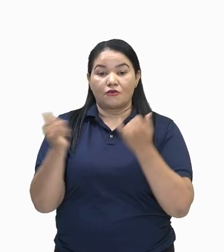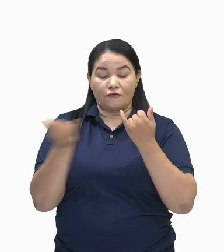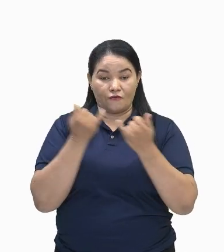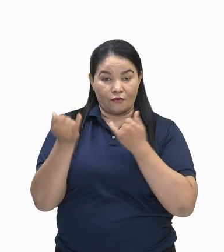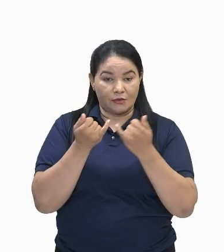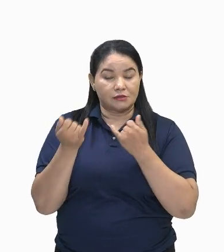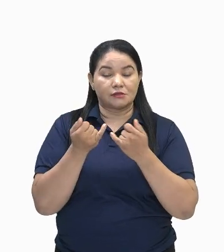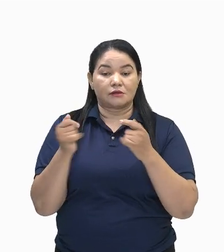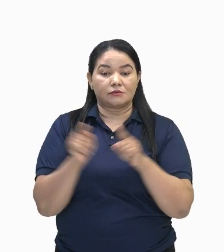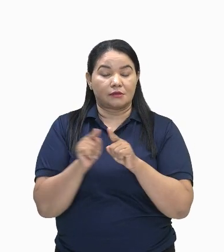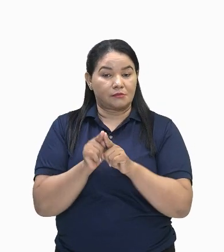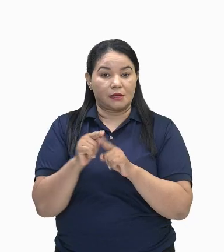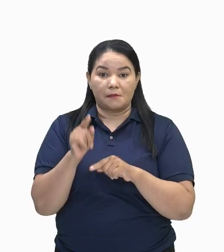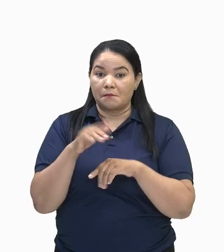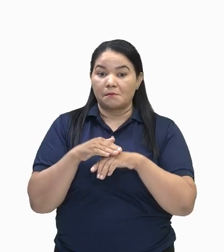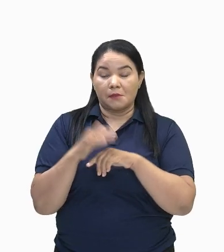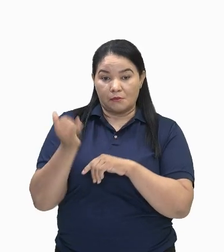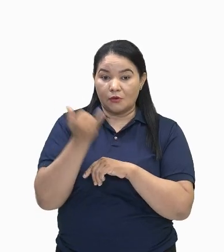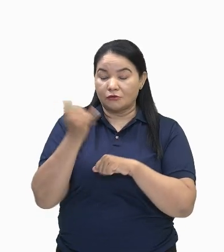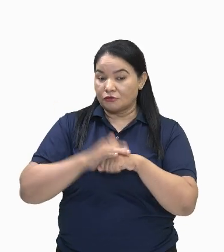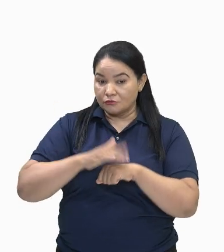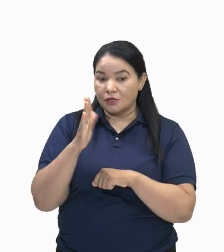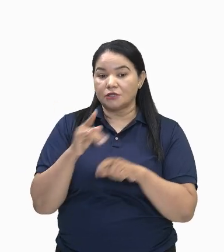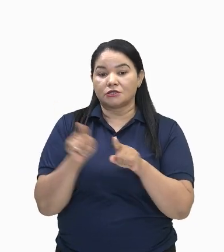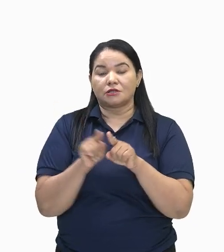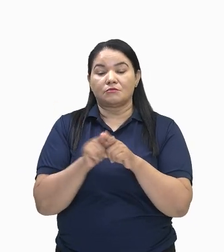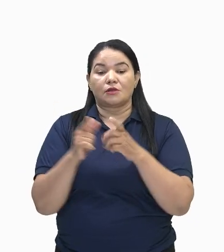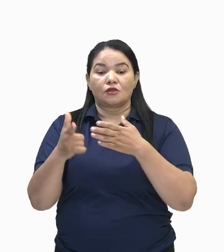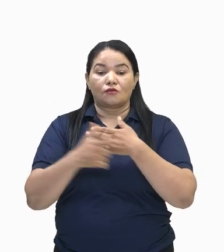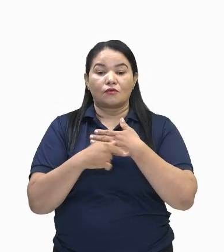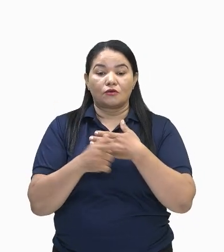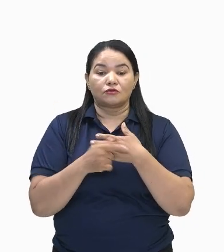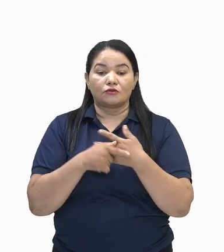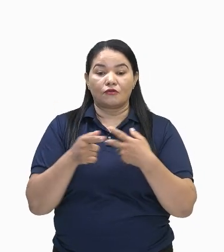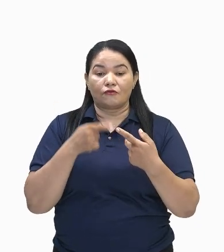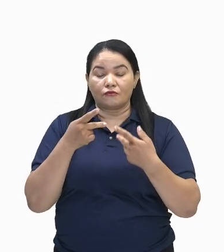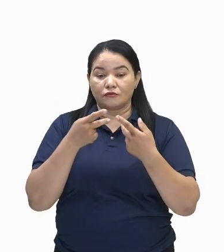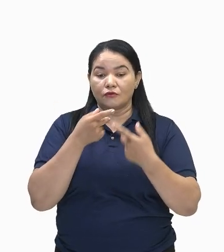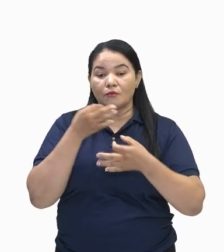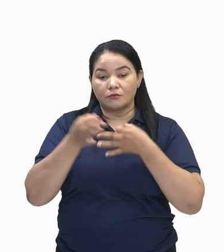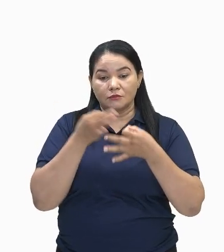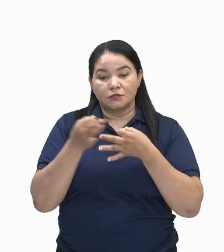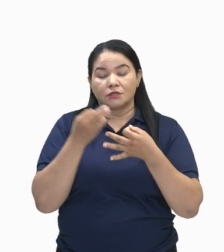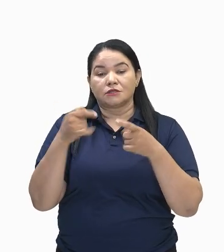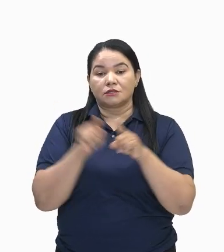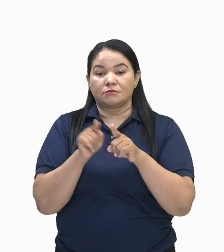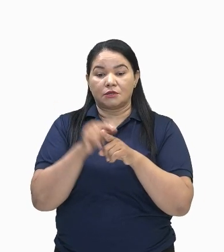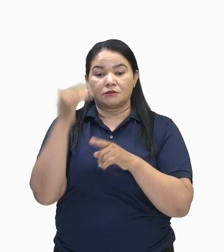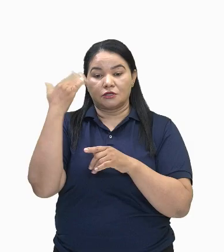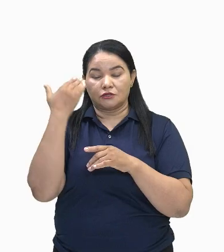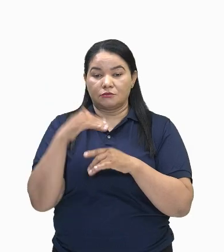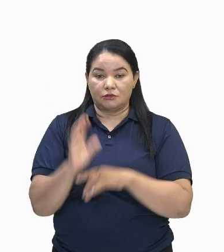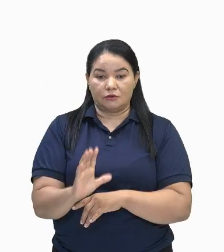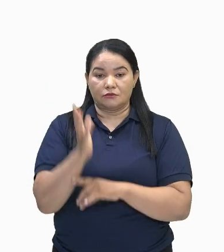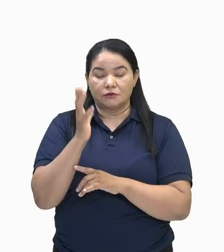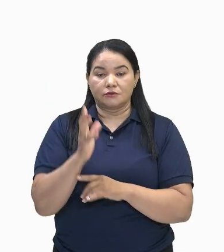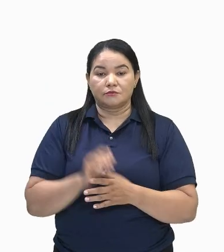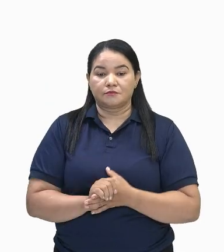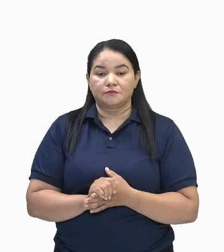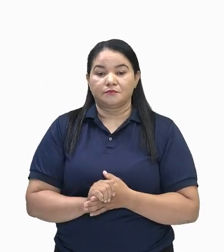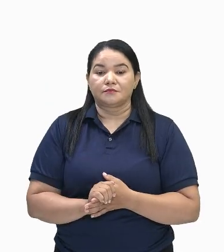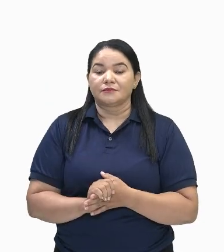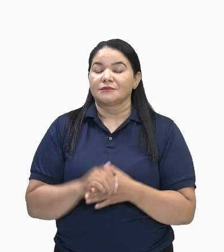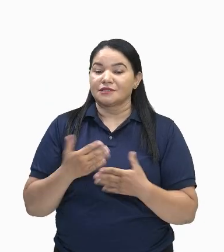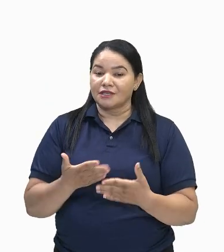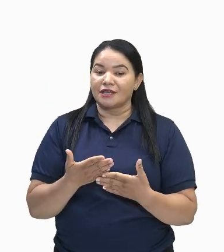informação, que é o fundamental, e o autor se propõe a expor, opinar ou interpretar fatos. Então é